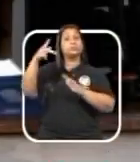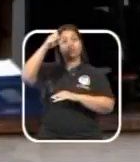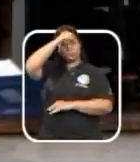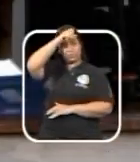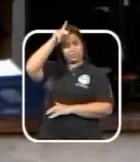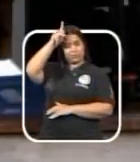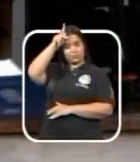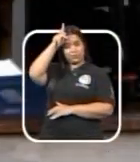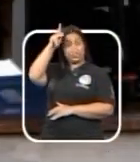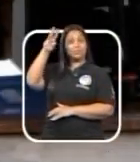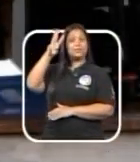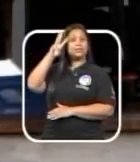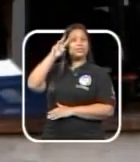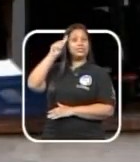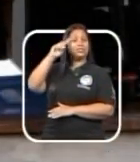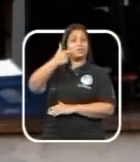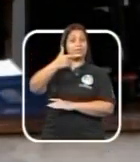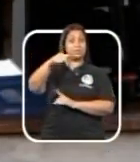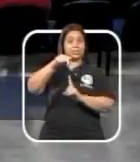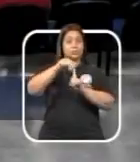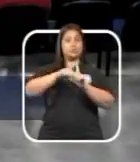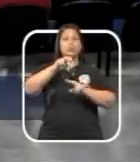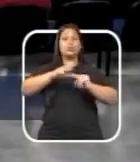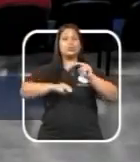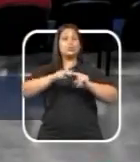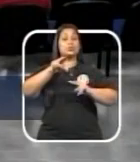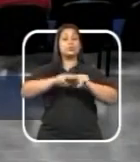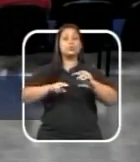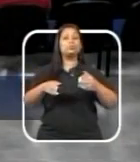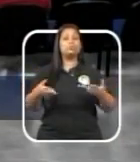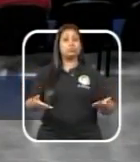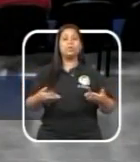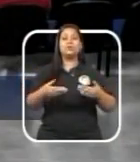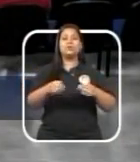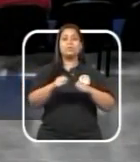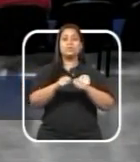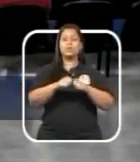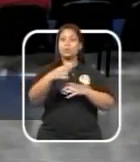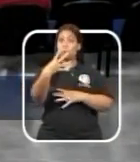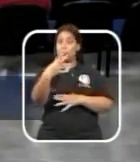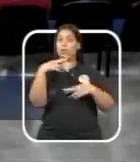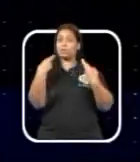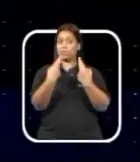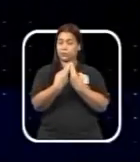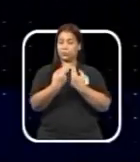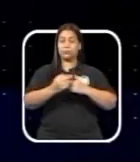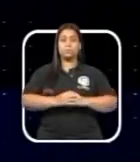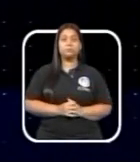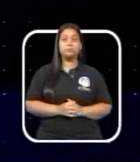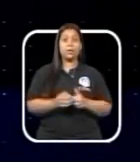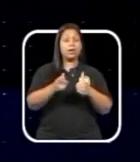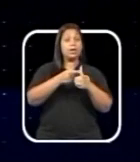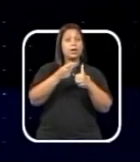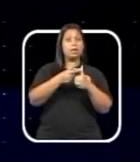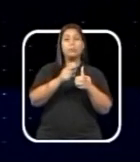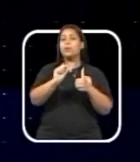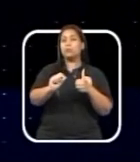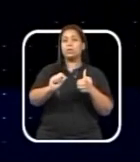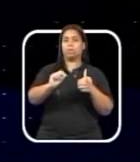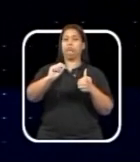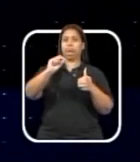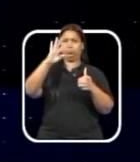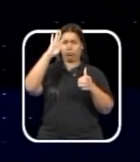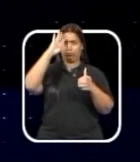Executivo nesta terça-feira, dia 27 de junho, data na qual realizaram 4 sessões seguidas. A primeira reunião foi a ordinária,